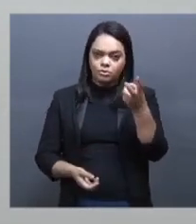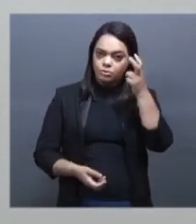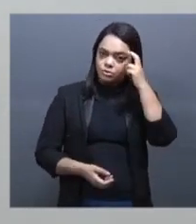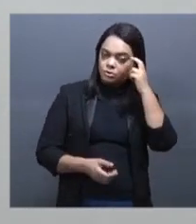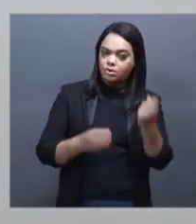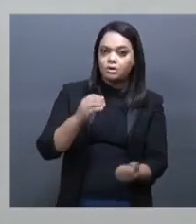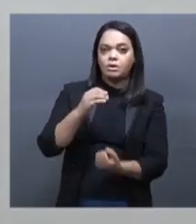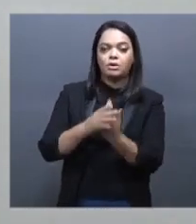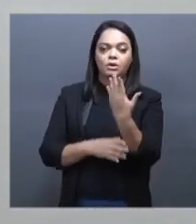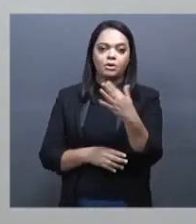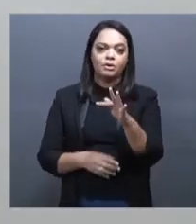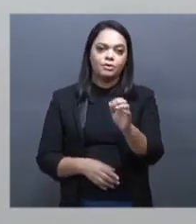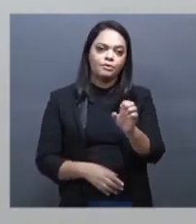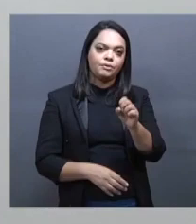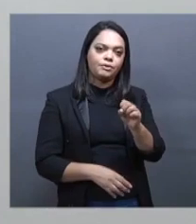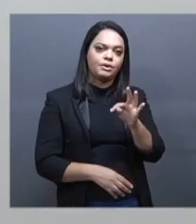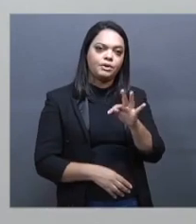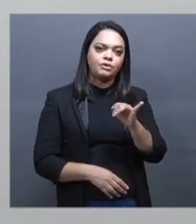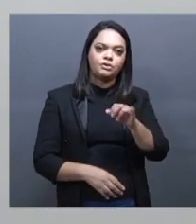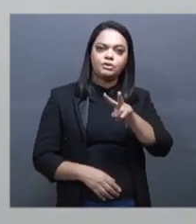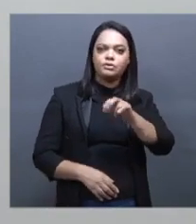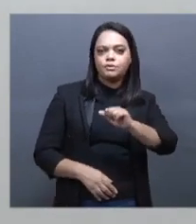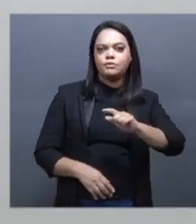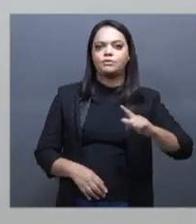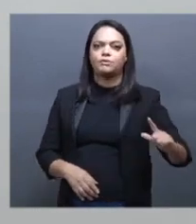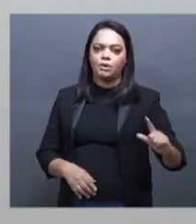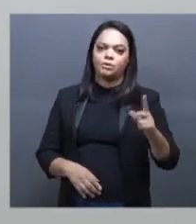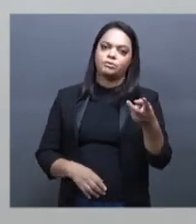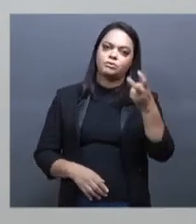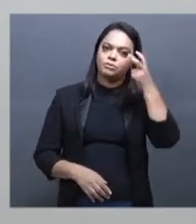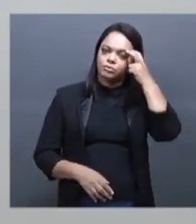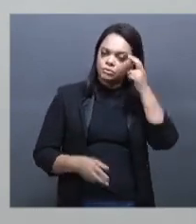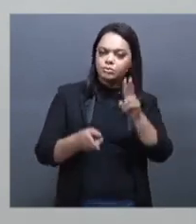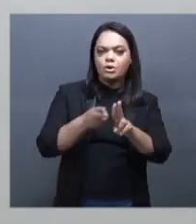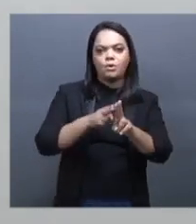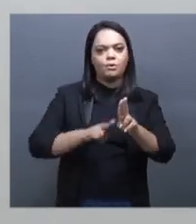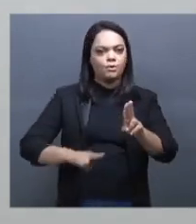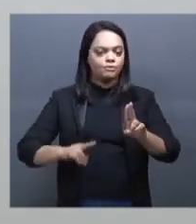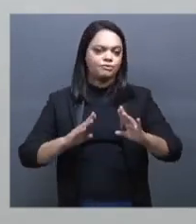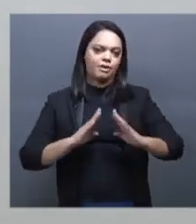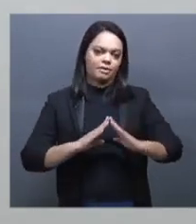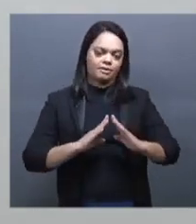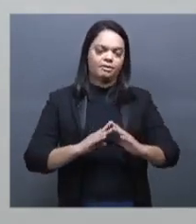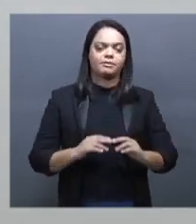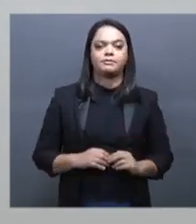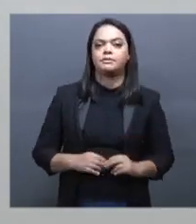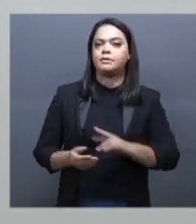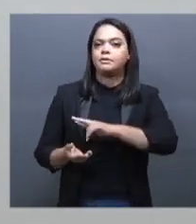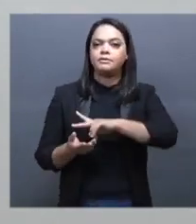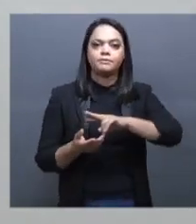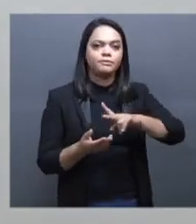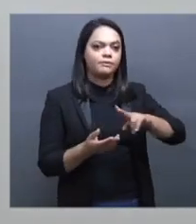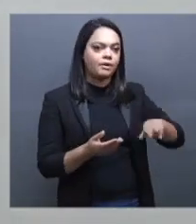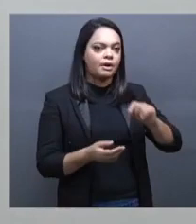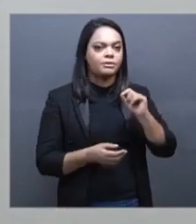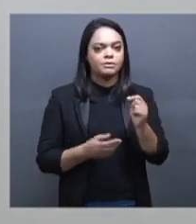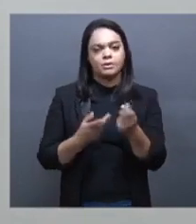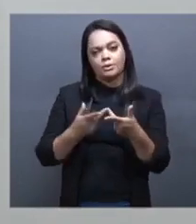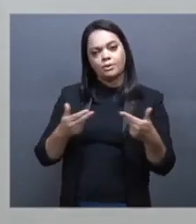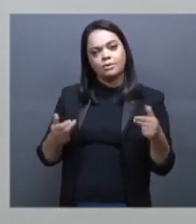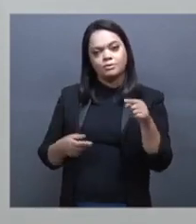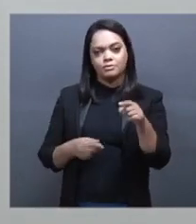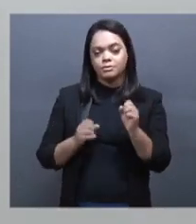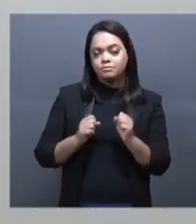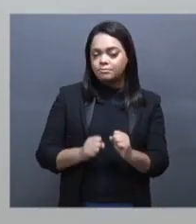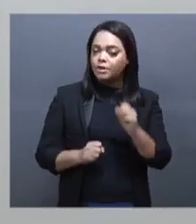o Festival de Cultura UFO em Casa. São diversas atrações que você vai ter o